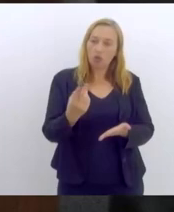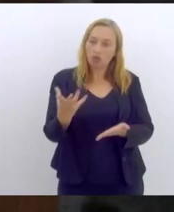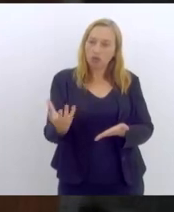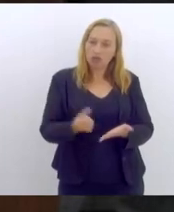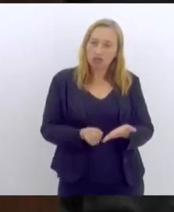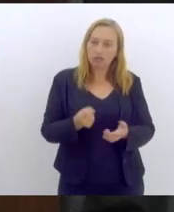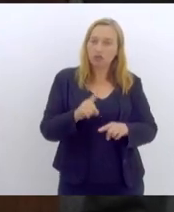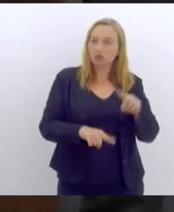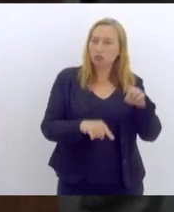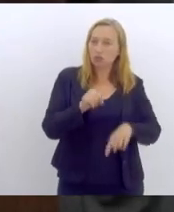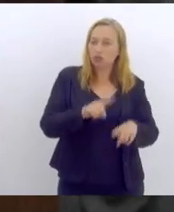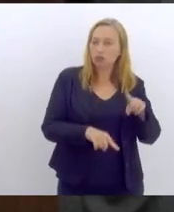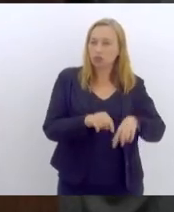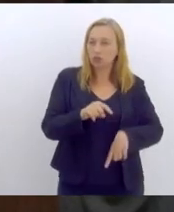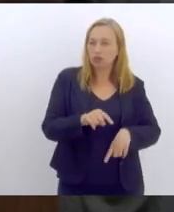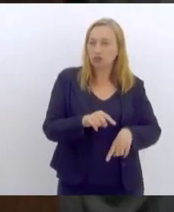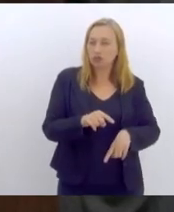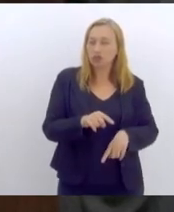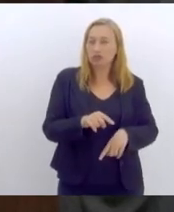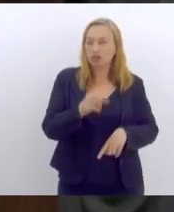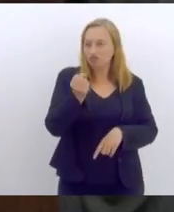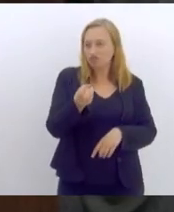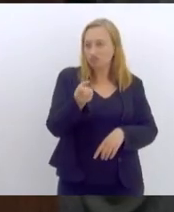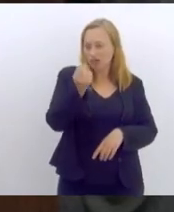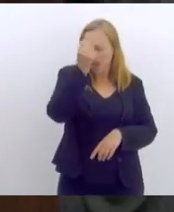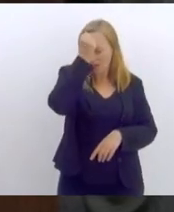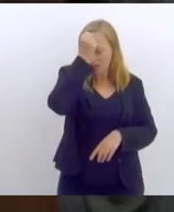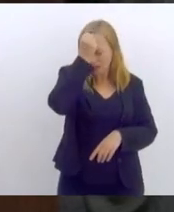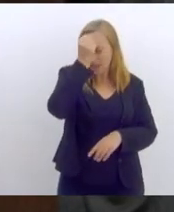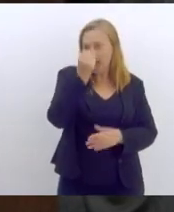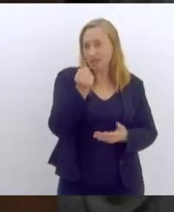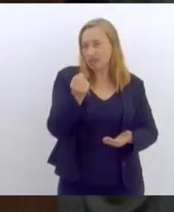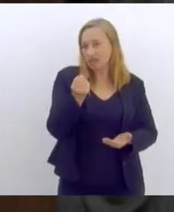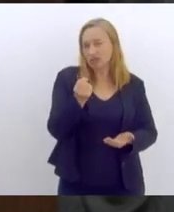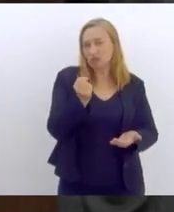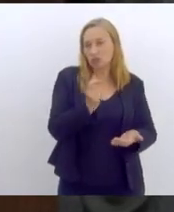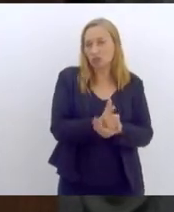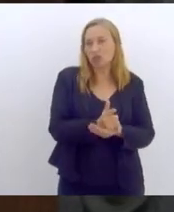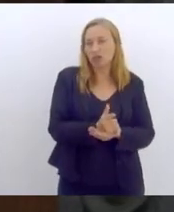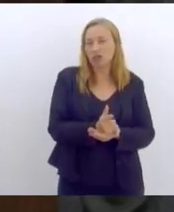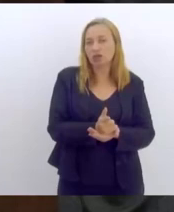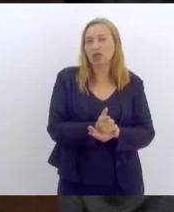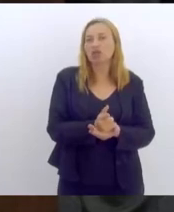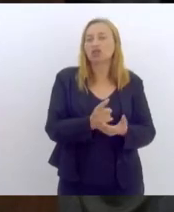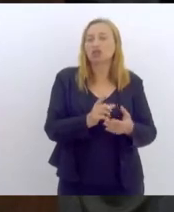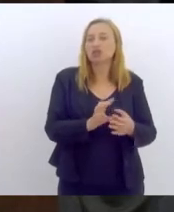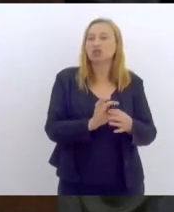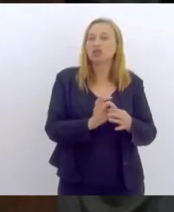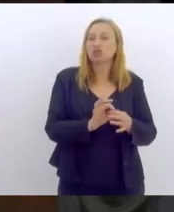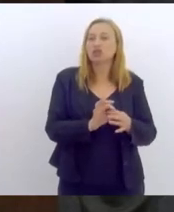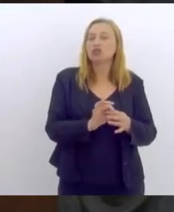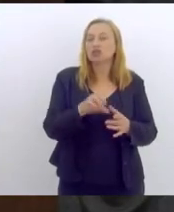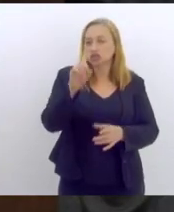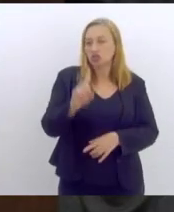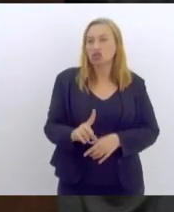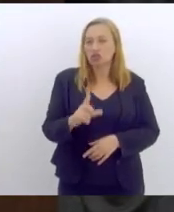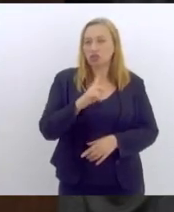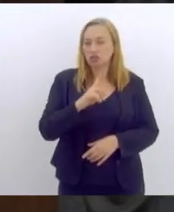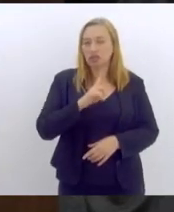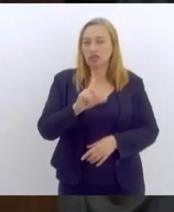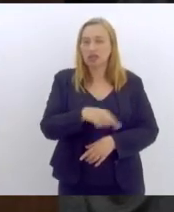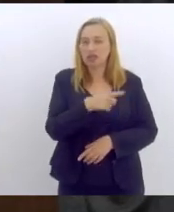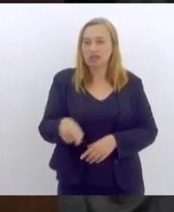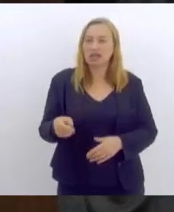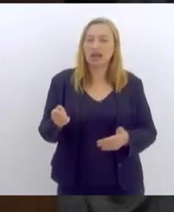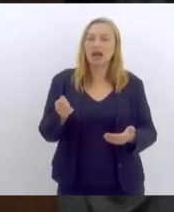da mercadoria, a se arrepender dessa compra. Então, ele tem direito de desfazer o negócio jurídico. Isso já é um